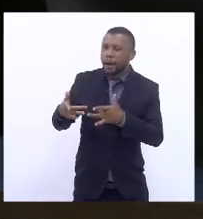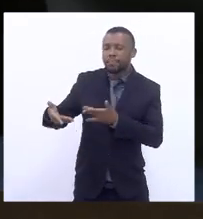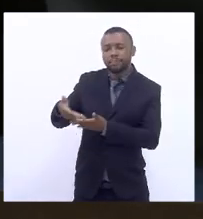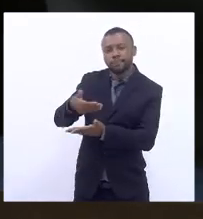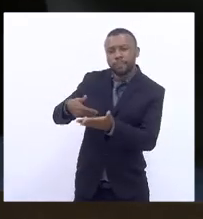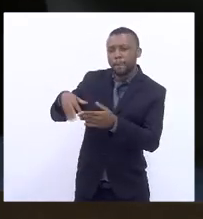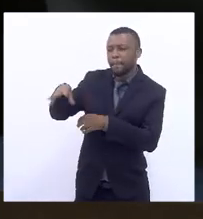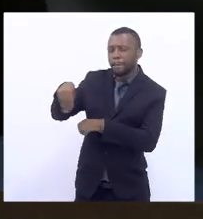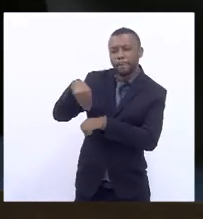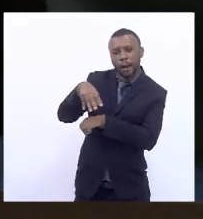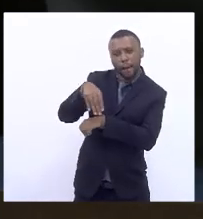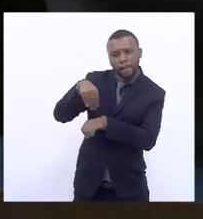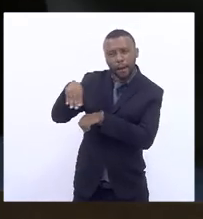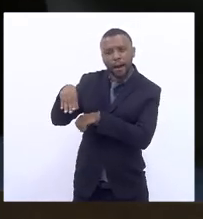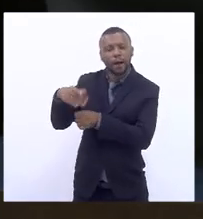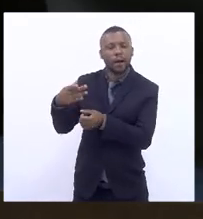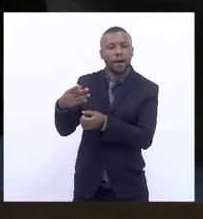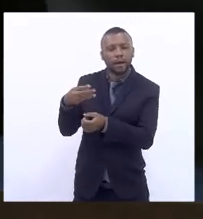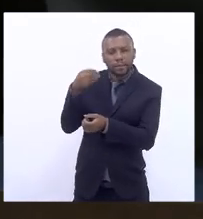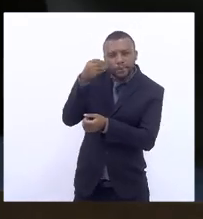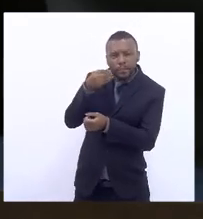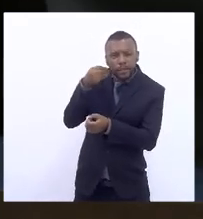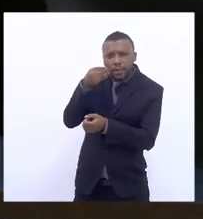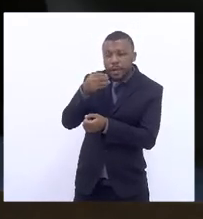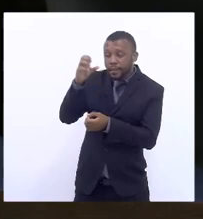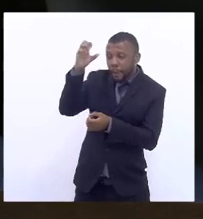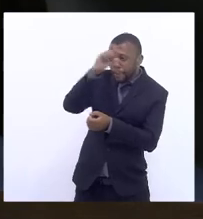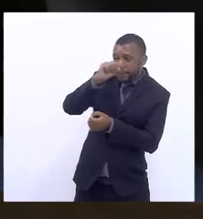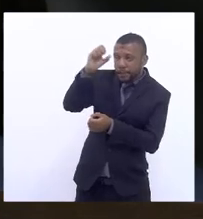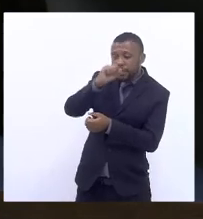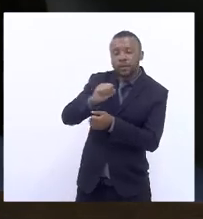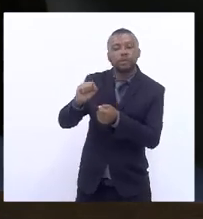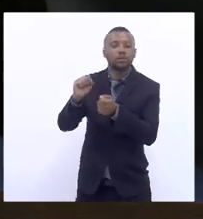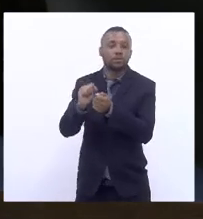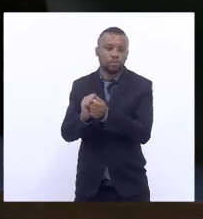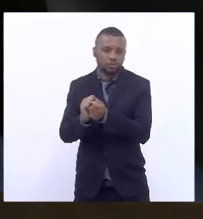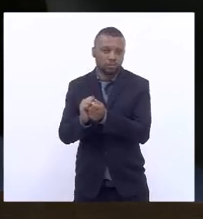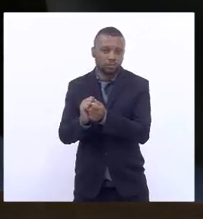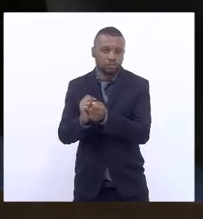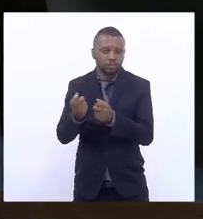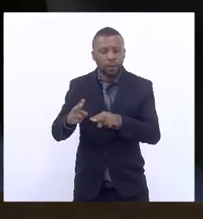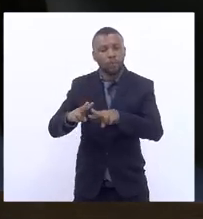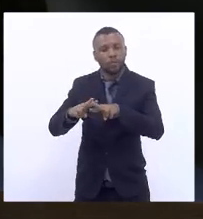partilhar e para aprender junto. Por isso estou aqui.